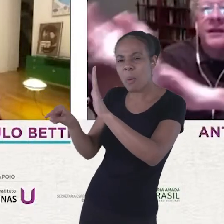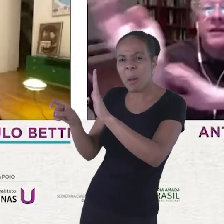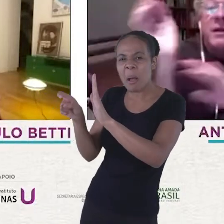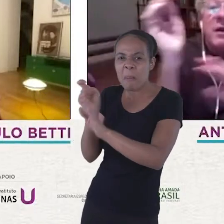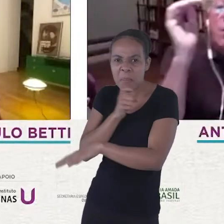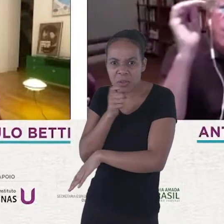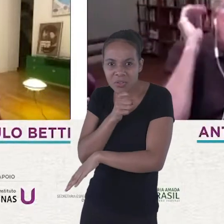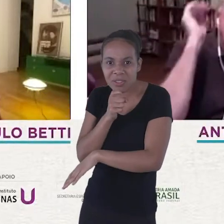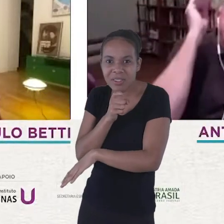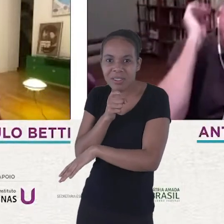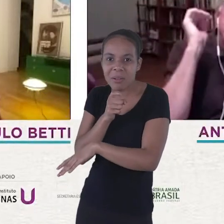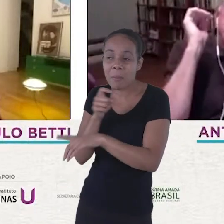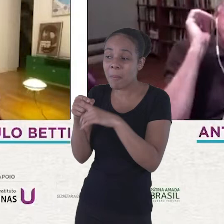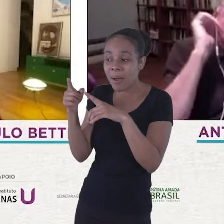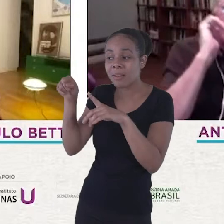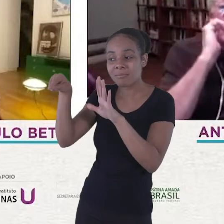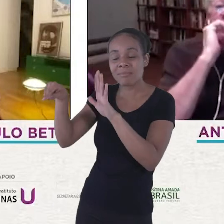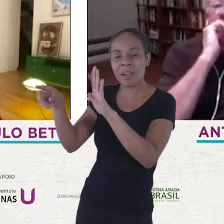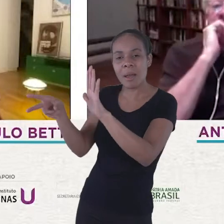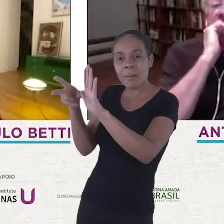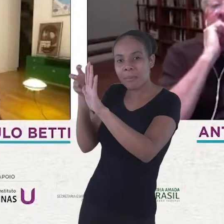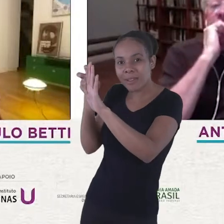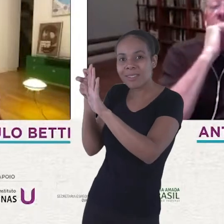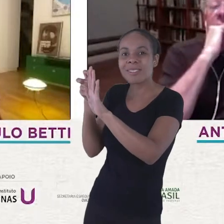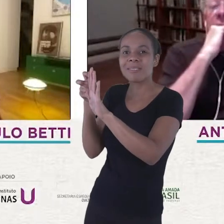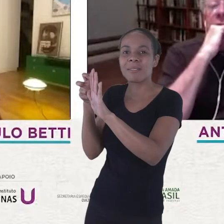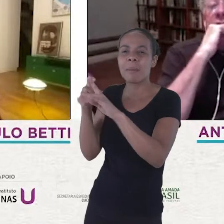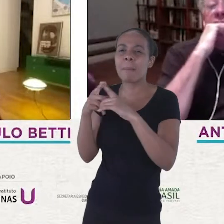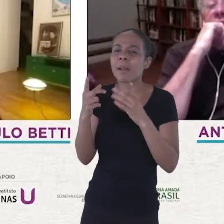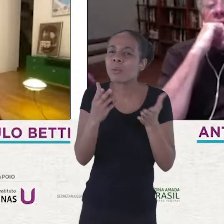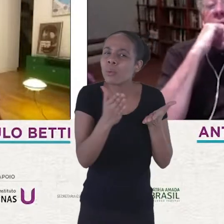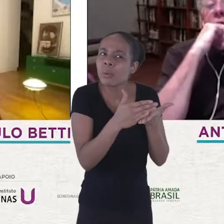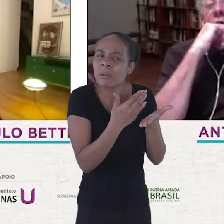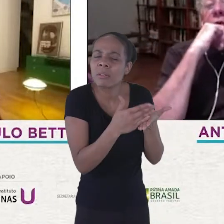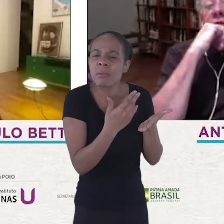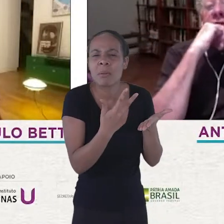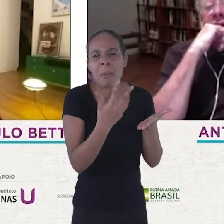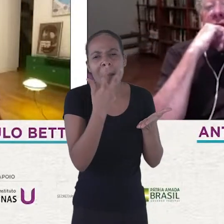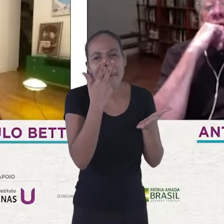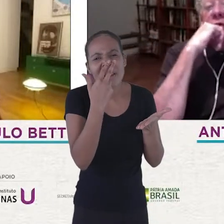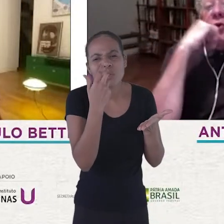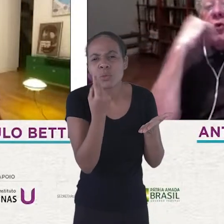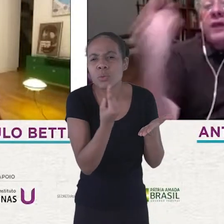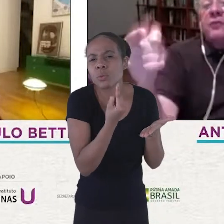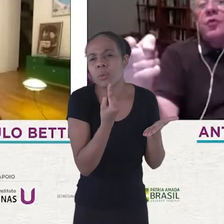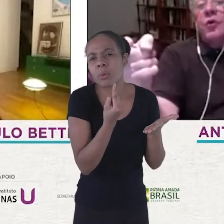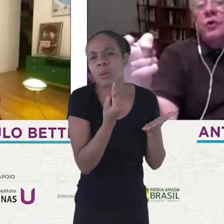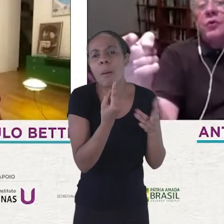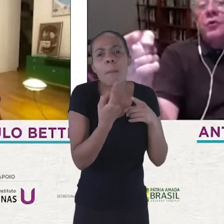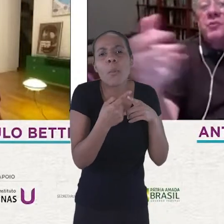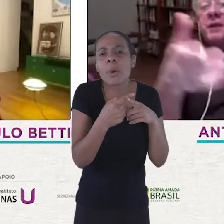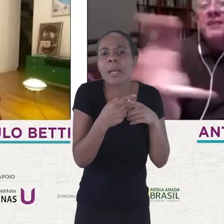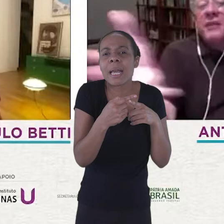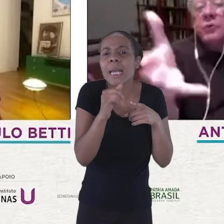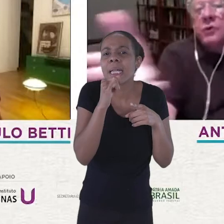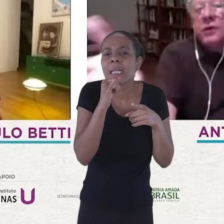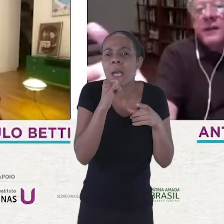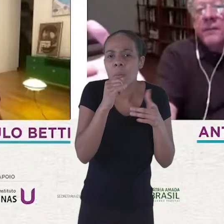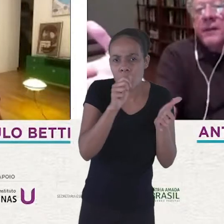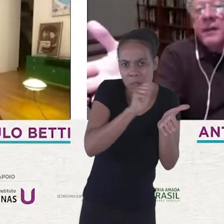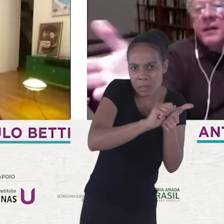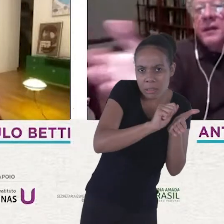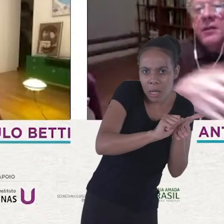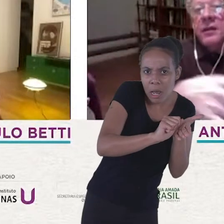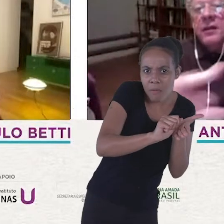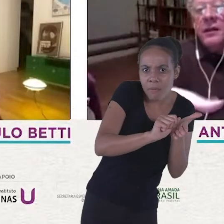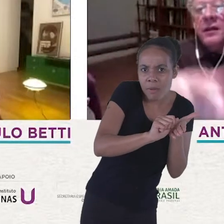alguma maneira. O livro, eu acho um processo tão solitário que você não tem o contato com o retorno do espectador, né?